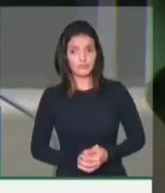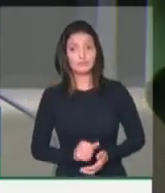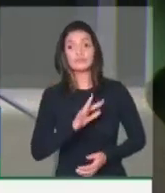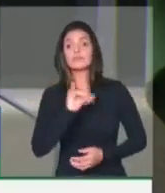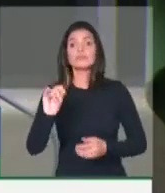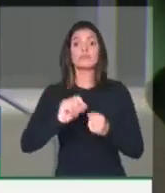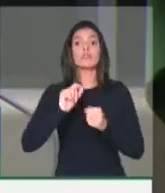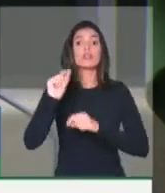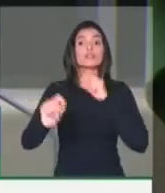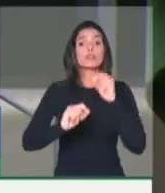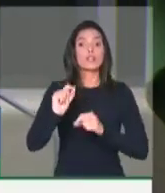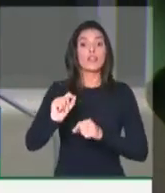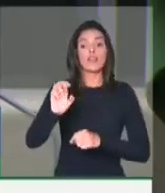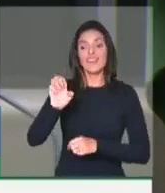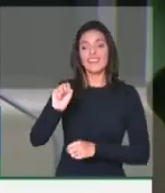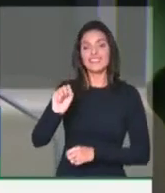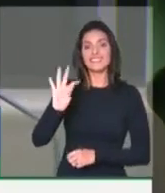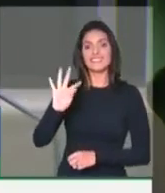Estado brasileiro,